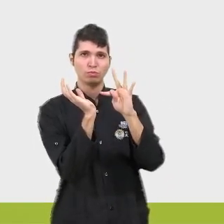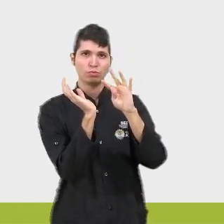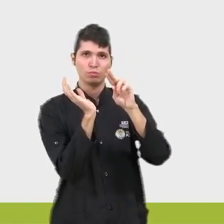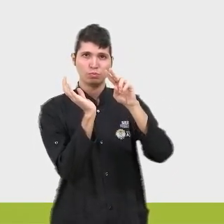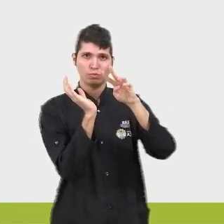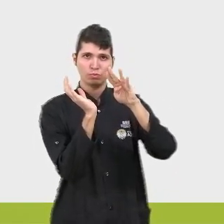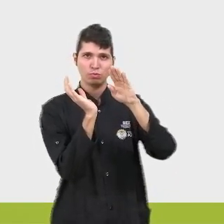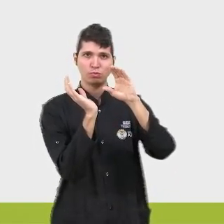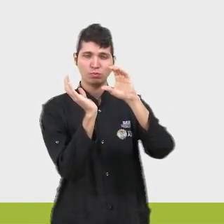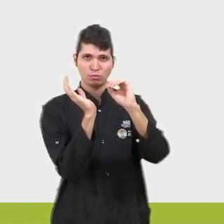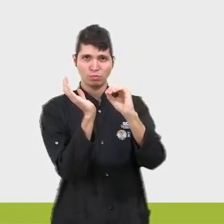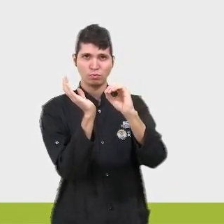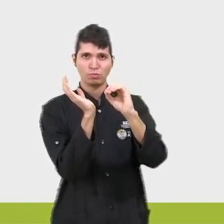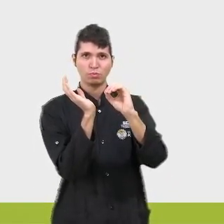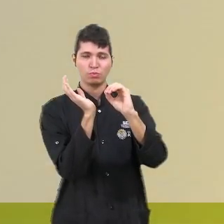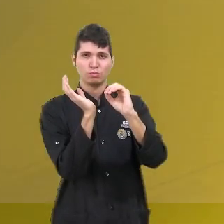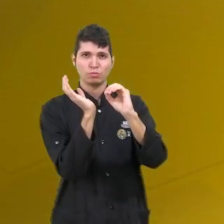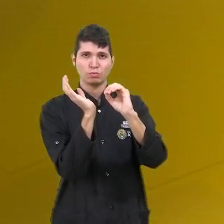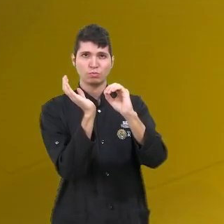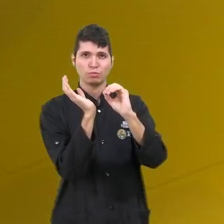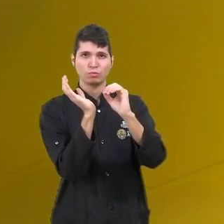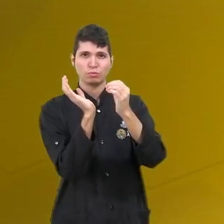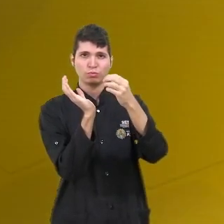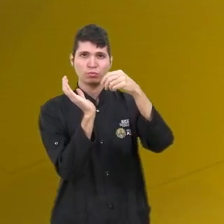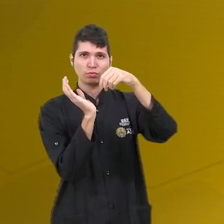estrutura pela qual o grão de pólen